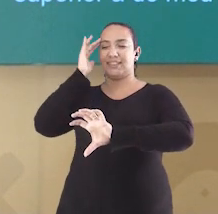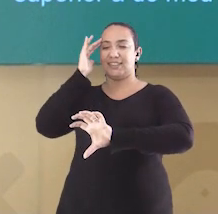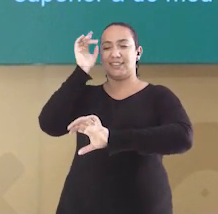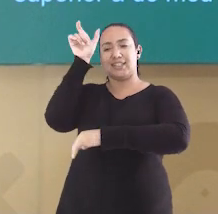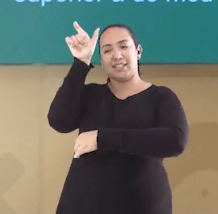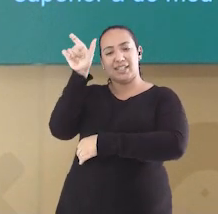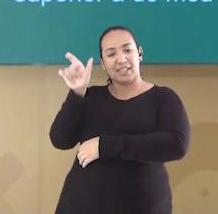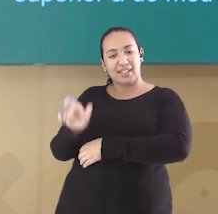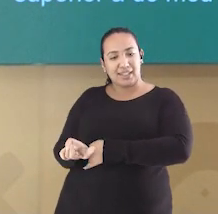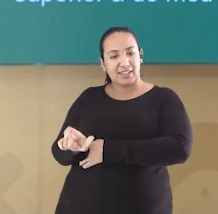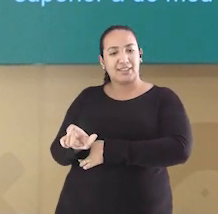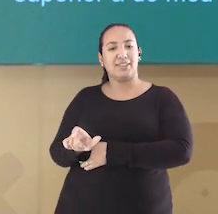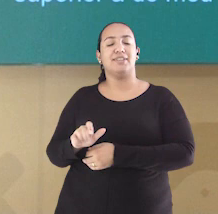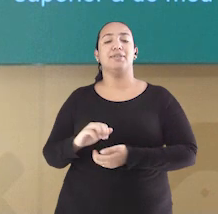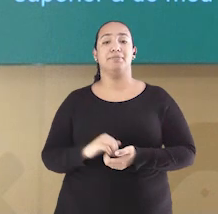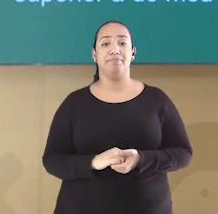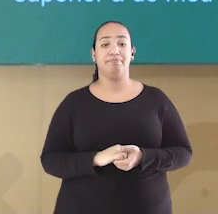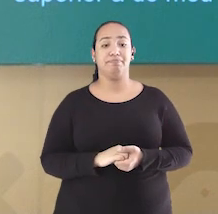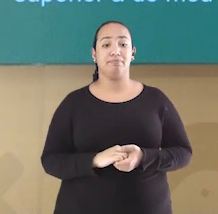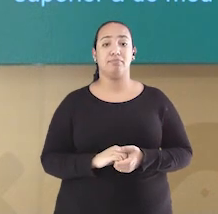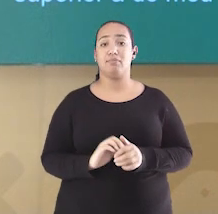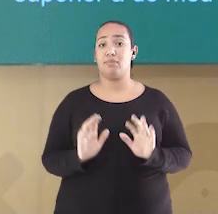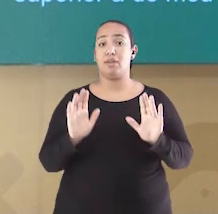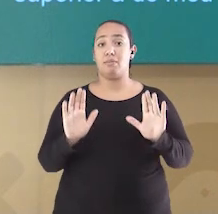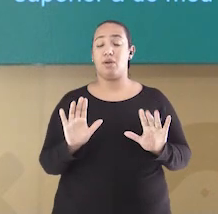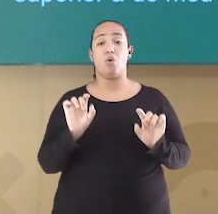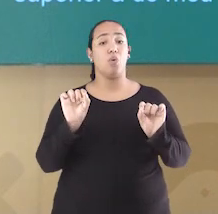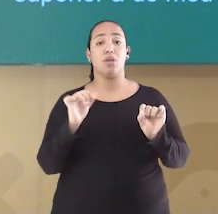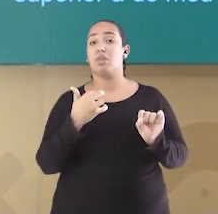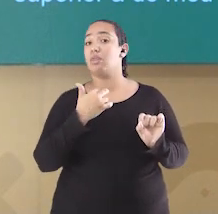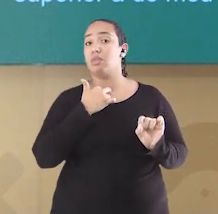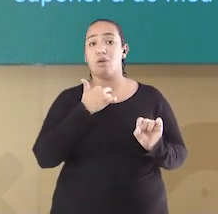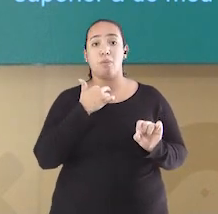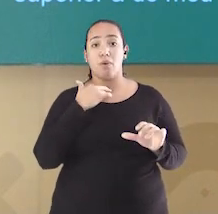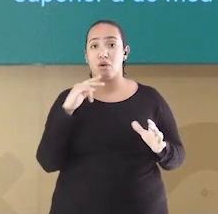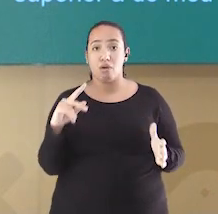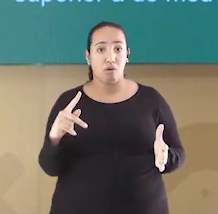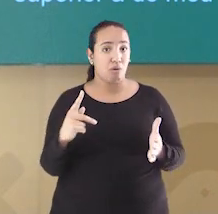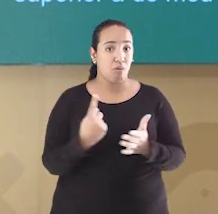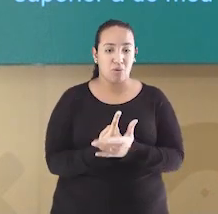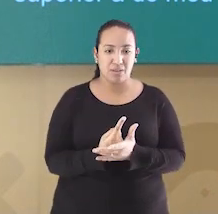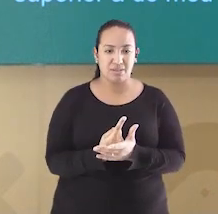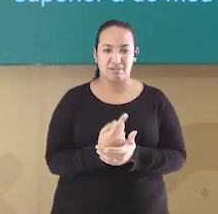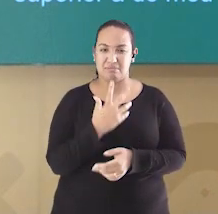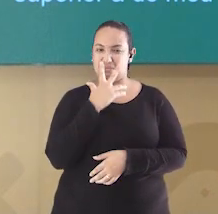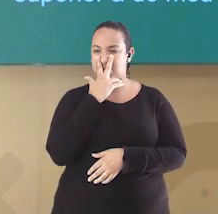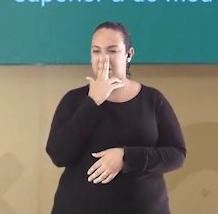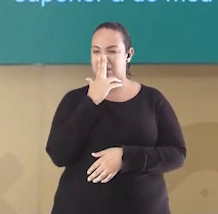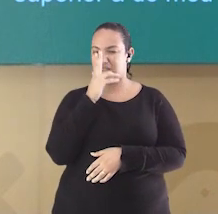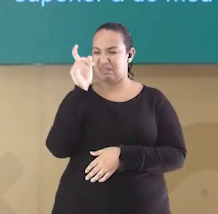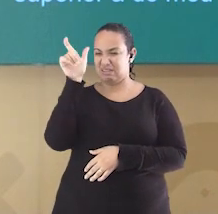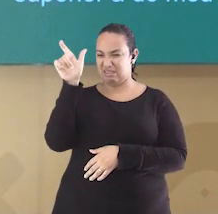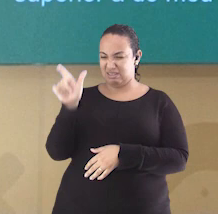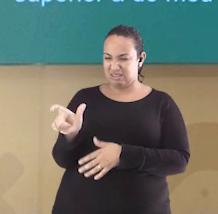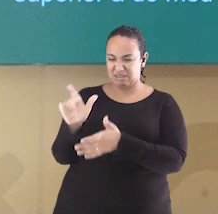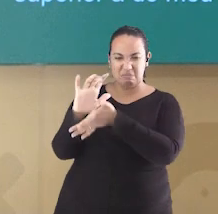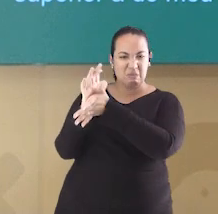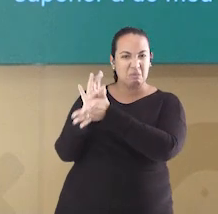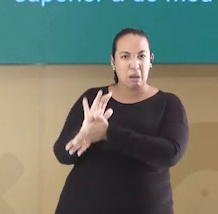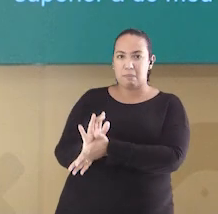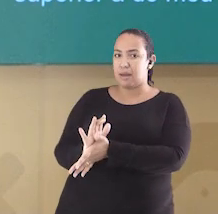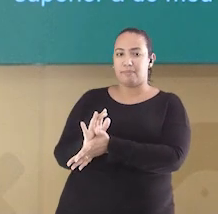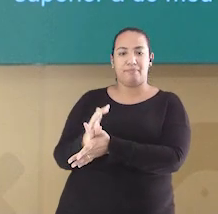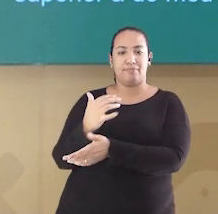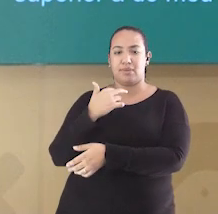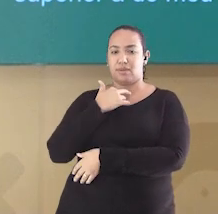não colonizá-lo. O que isso significa? O que significa colonizar o outro? Bom, vou explicar. É